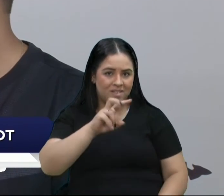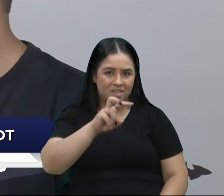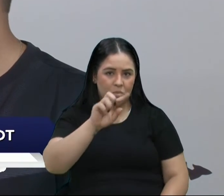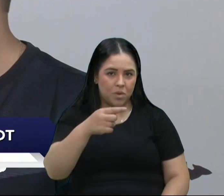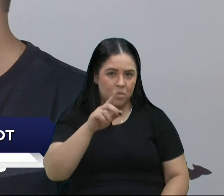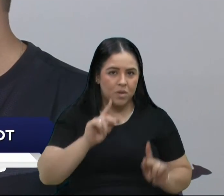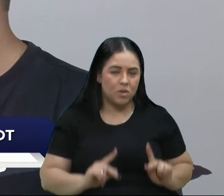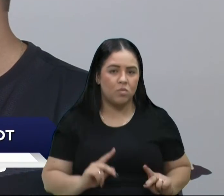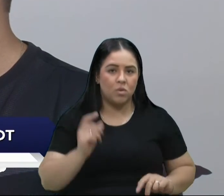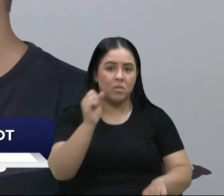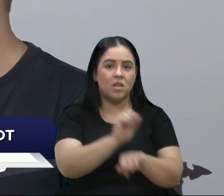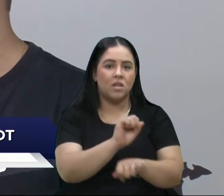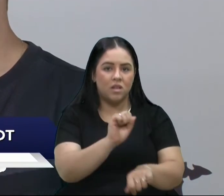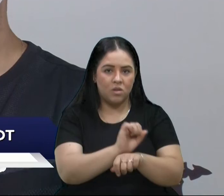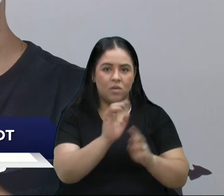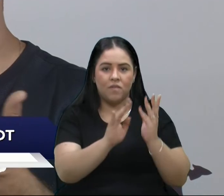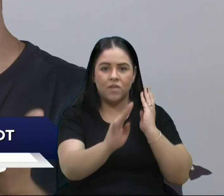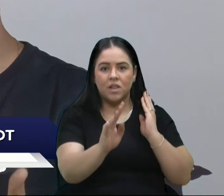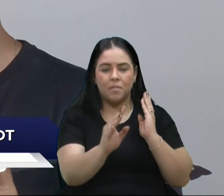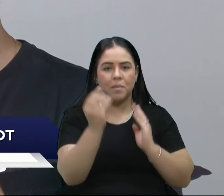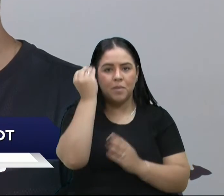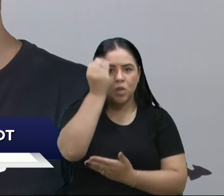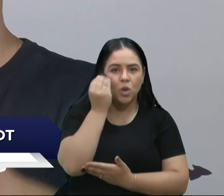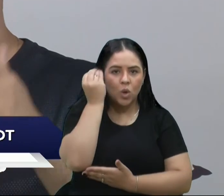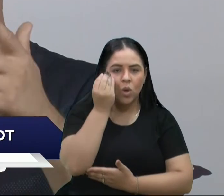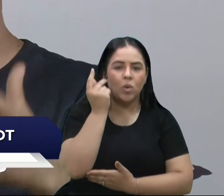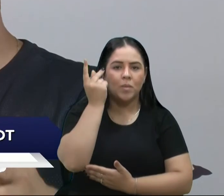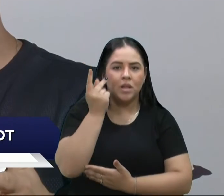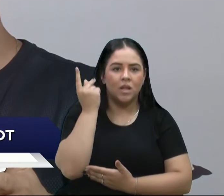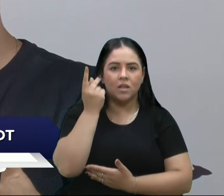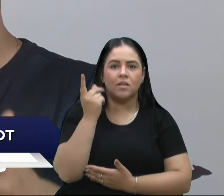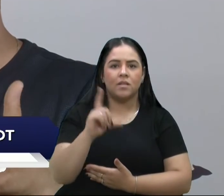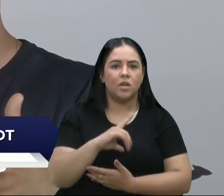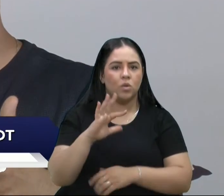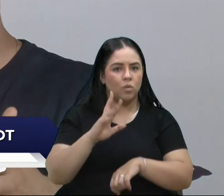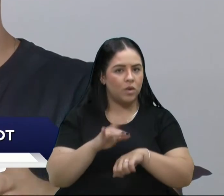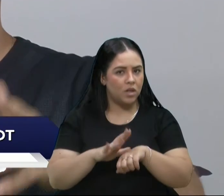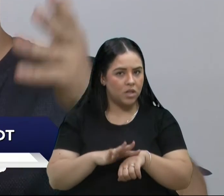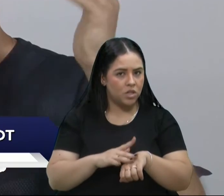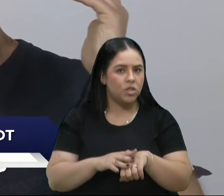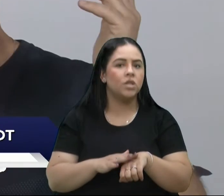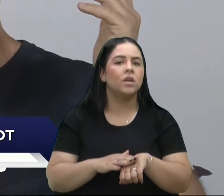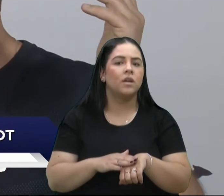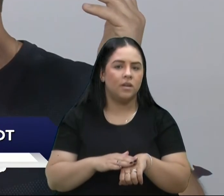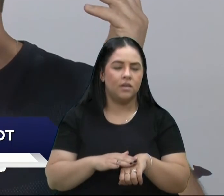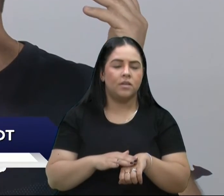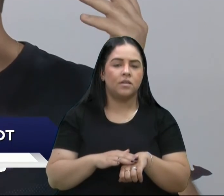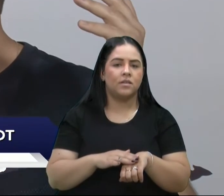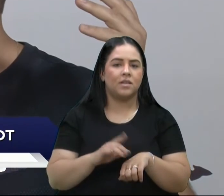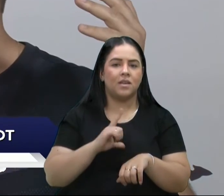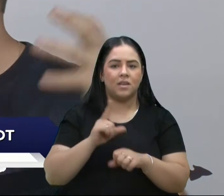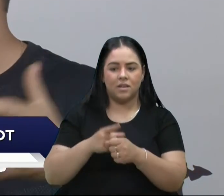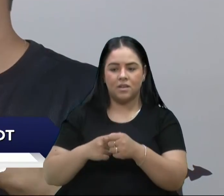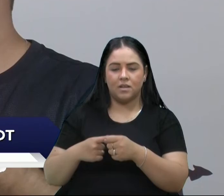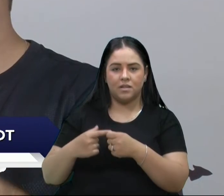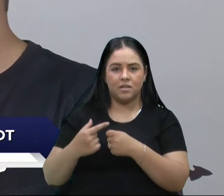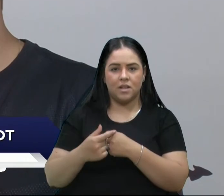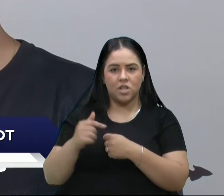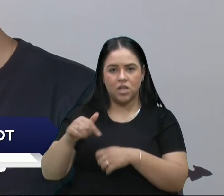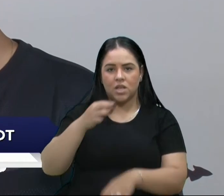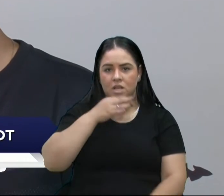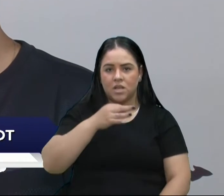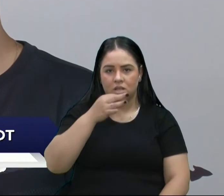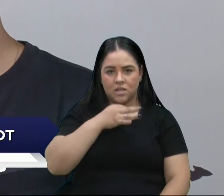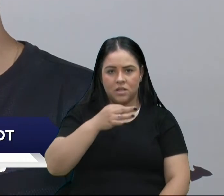consultas com psicólogos e psiquiatras. Nós temos uma cidade doente. As crianças, principalmente, essa semana passada tinha o Conselho Tutelar